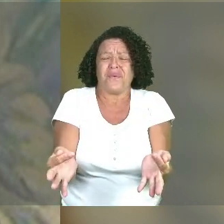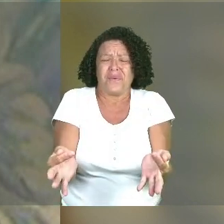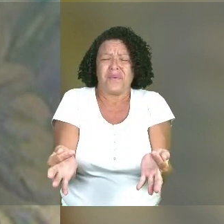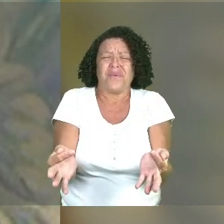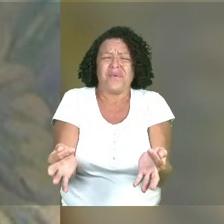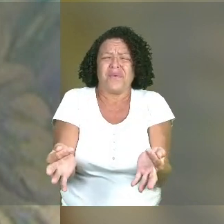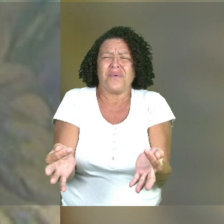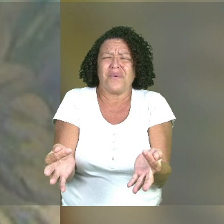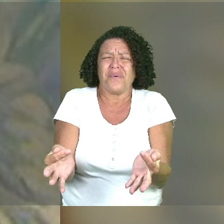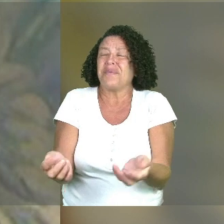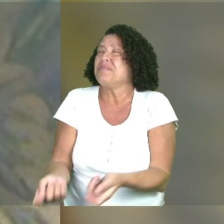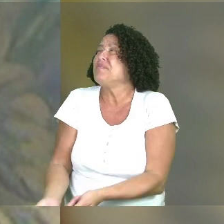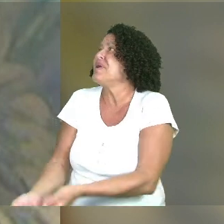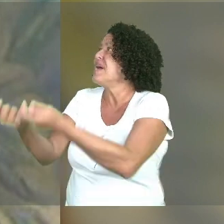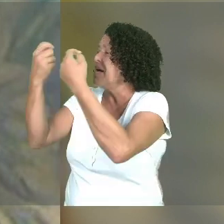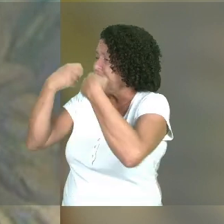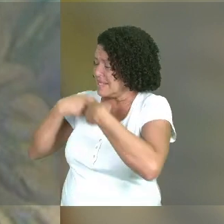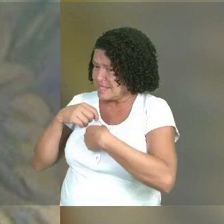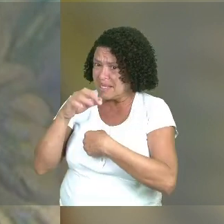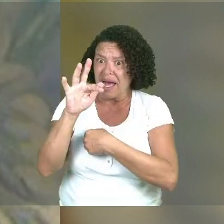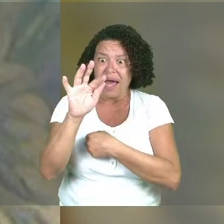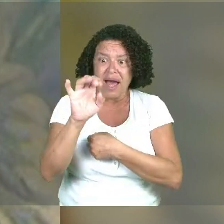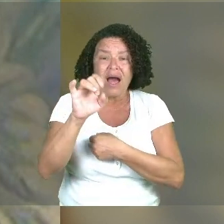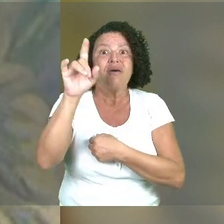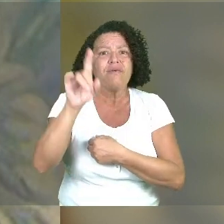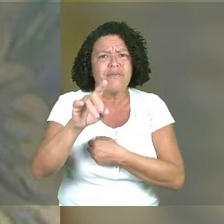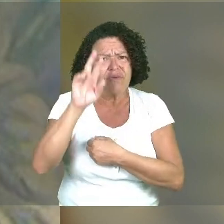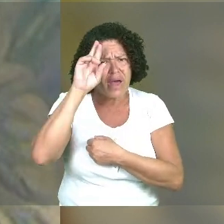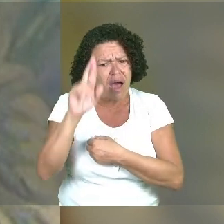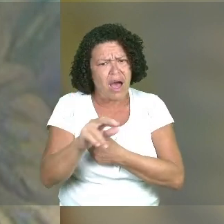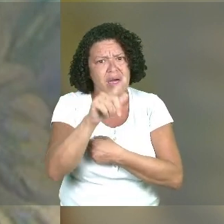Dai-nos a fé e a razão.